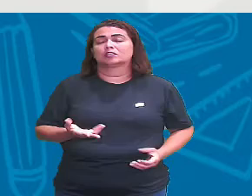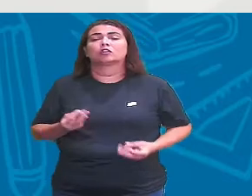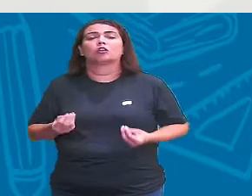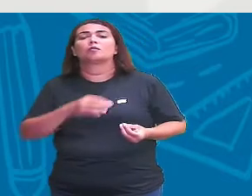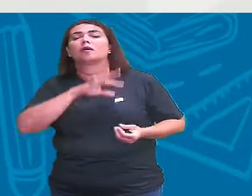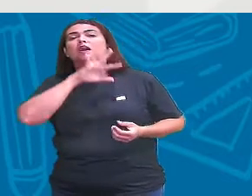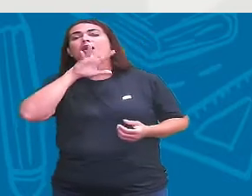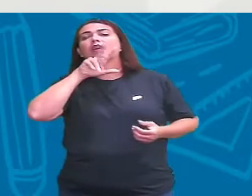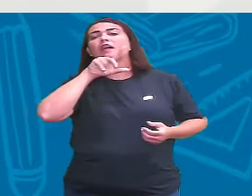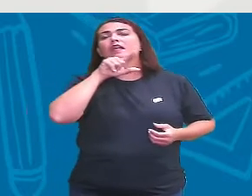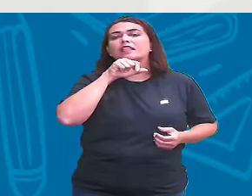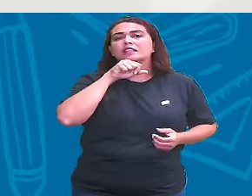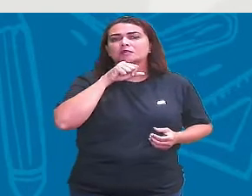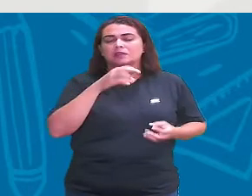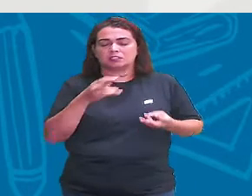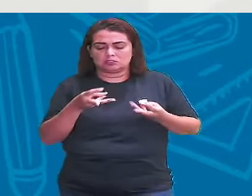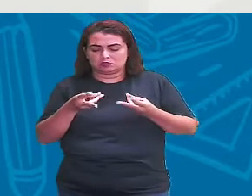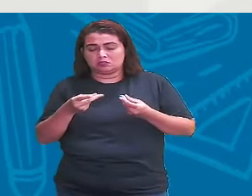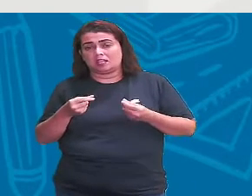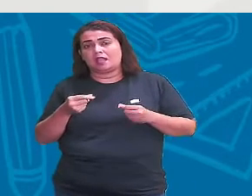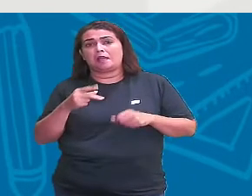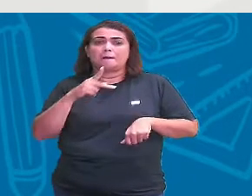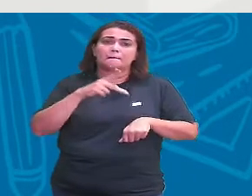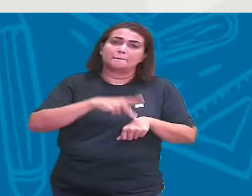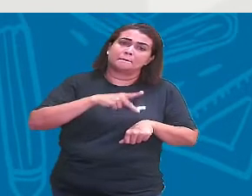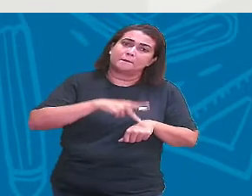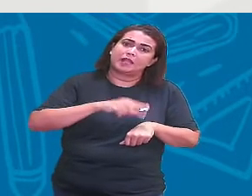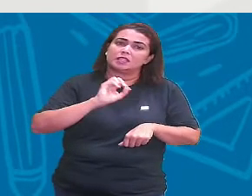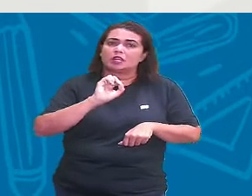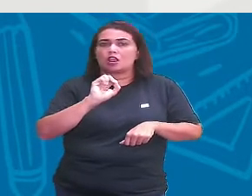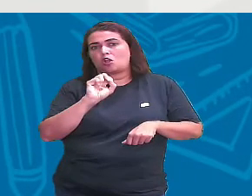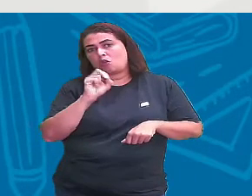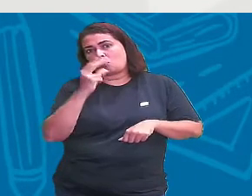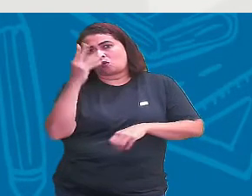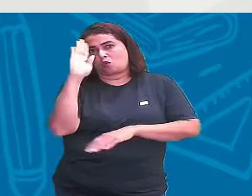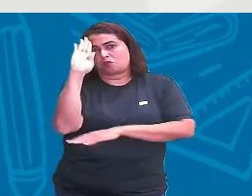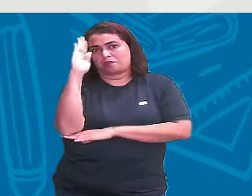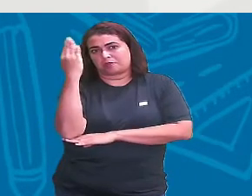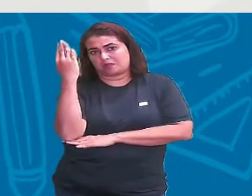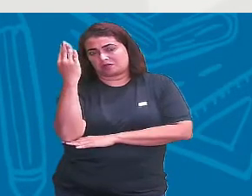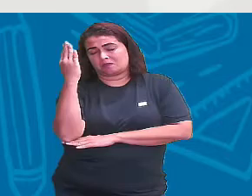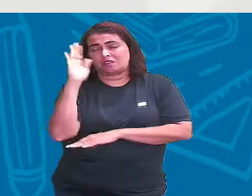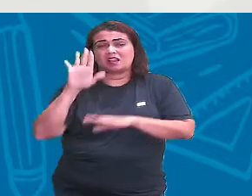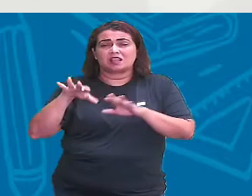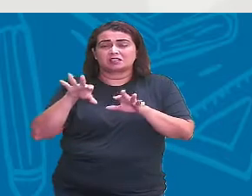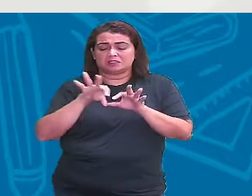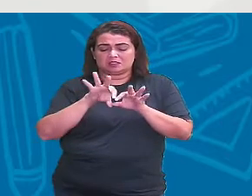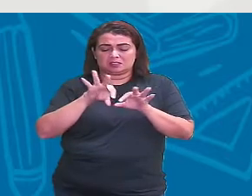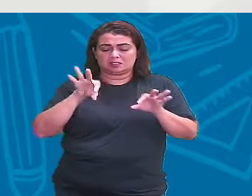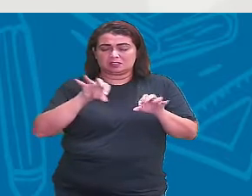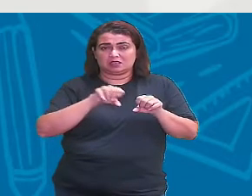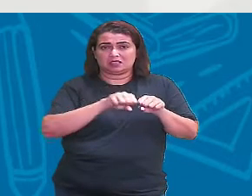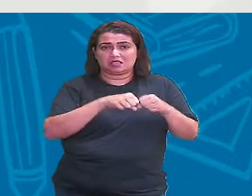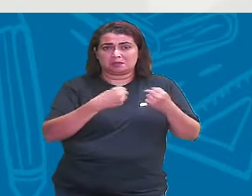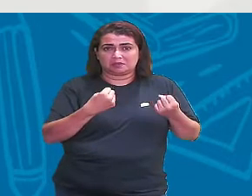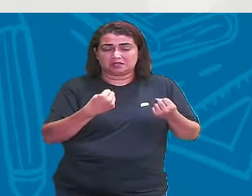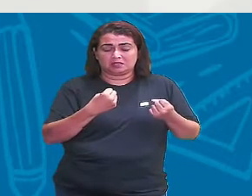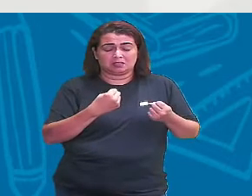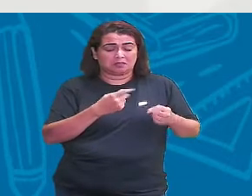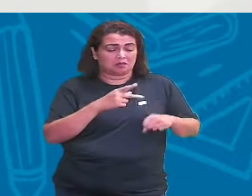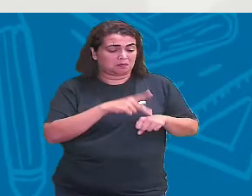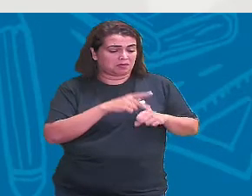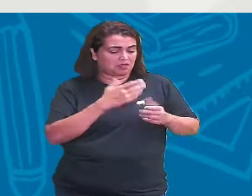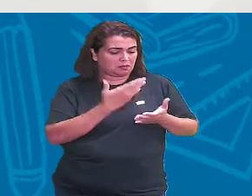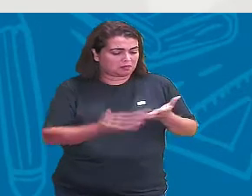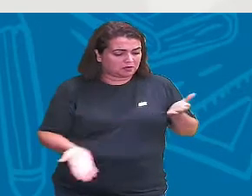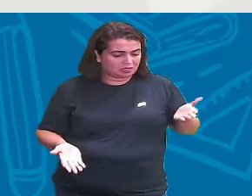eles usavam gravetos. Mas aí os gravetos acabavam quebrando, as pedras acabavam perdendo e